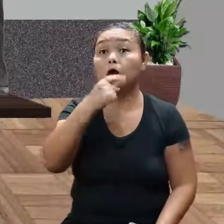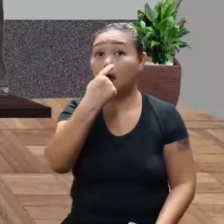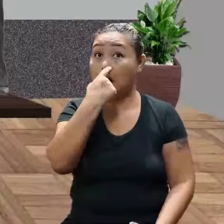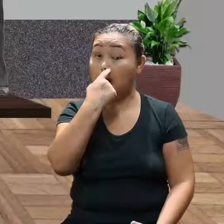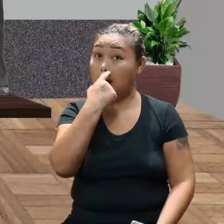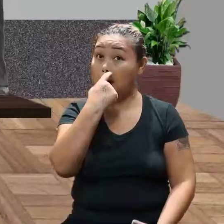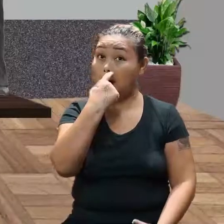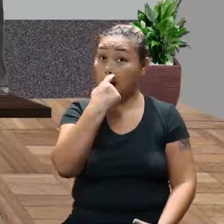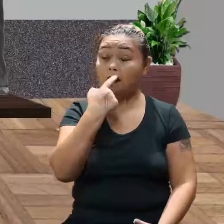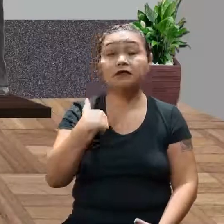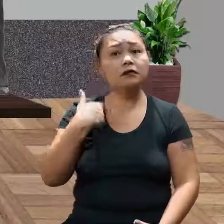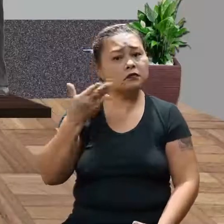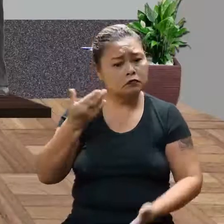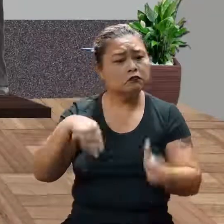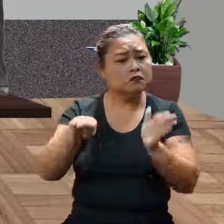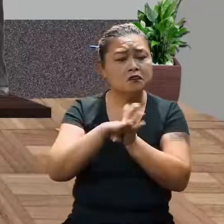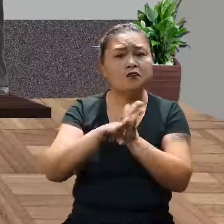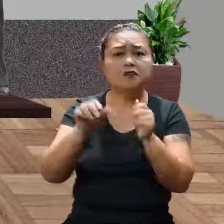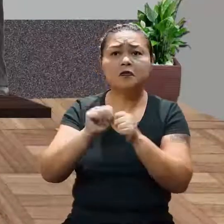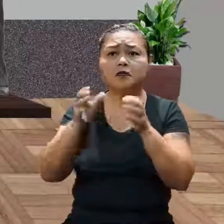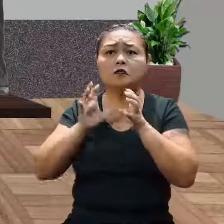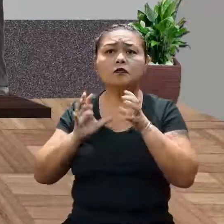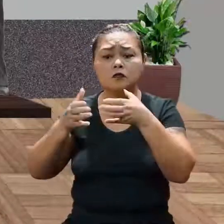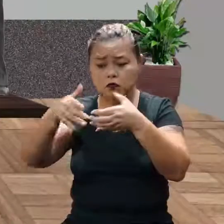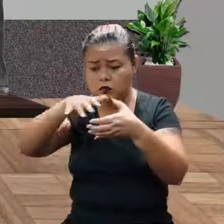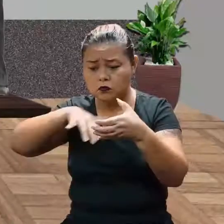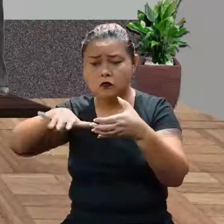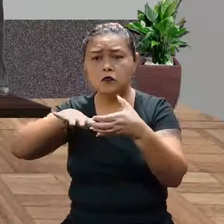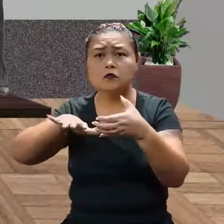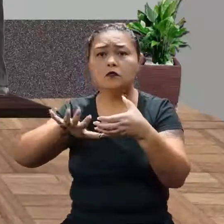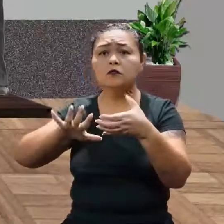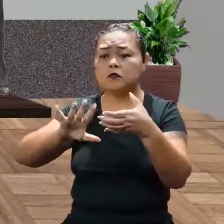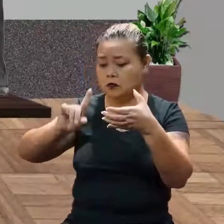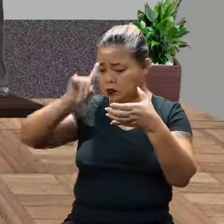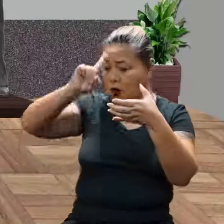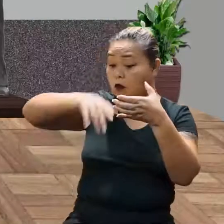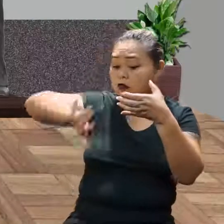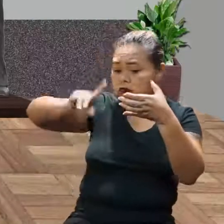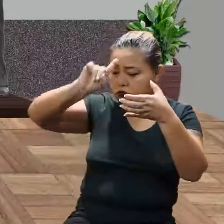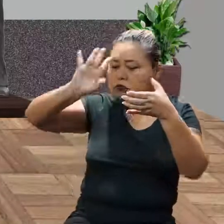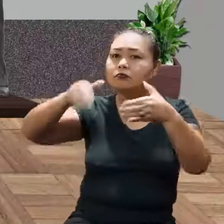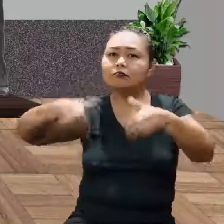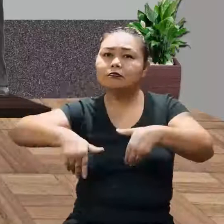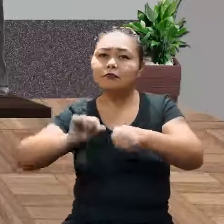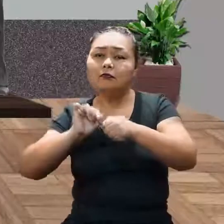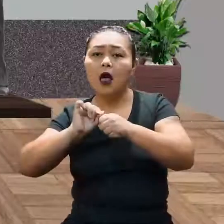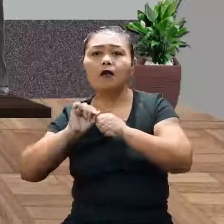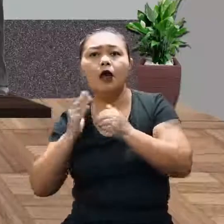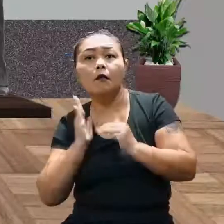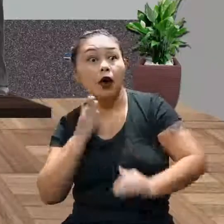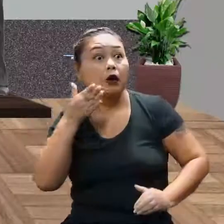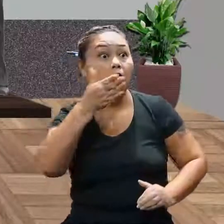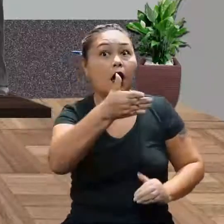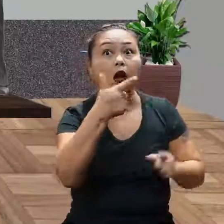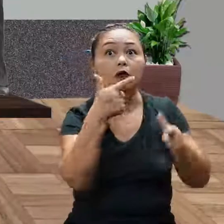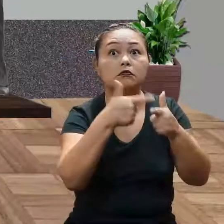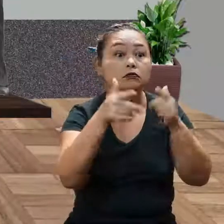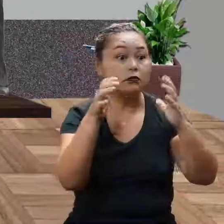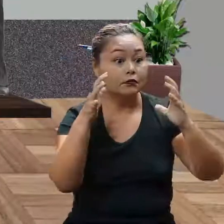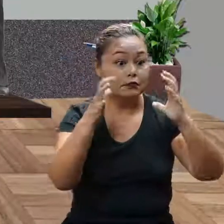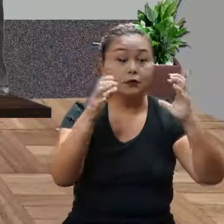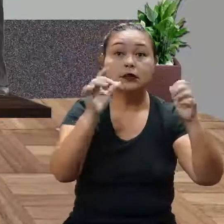para tentar acalmar o seu pilotão, o seu povo, os seus comandados, para não entrar em conflito com aquele